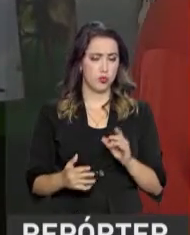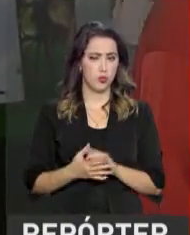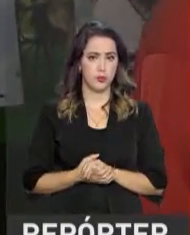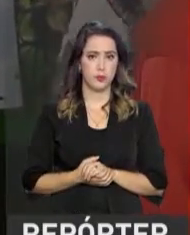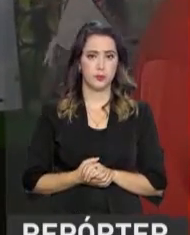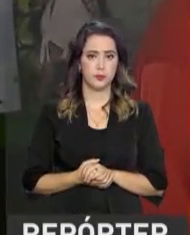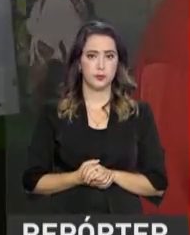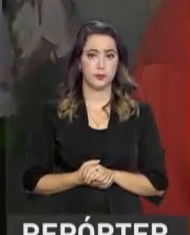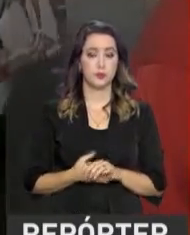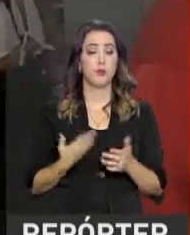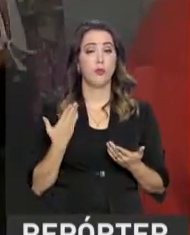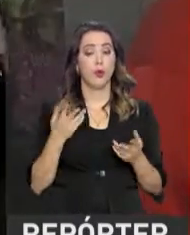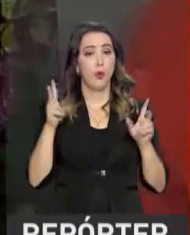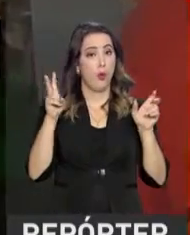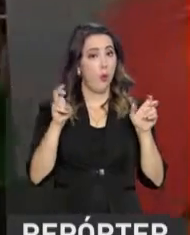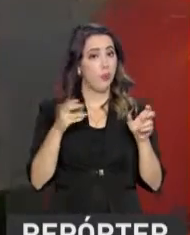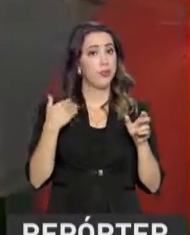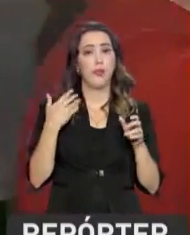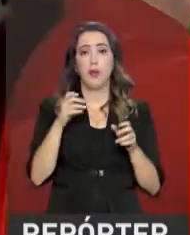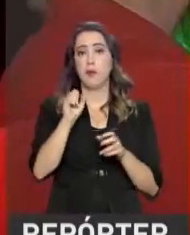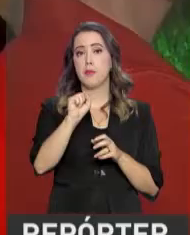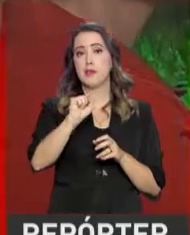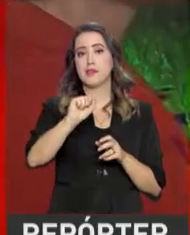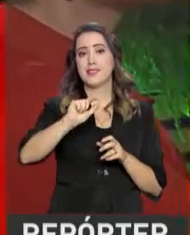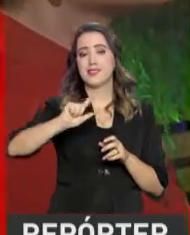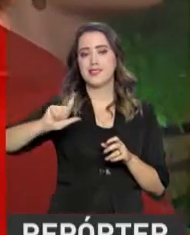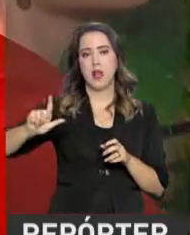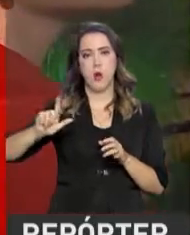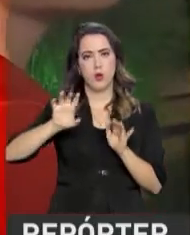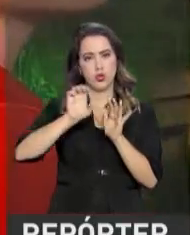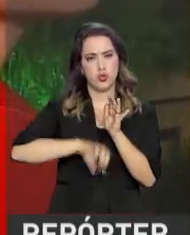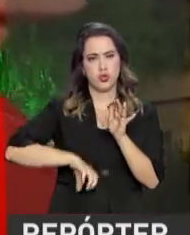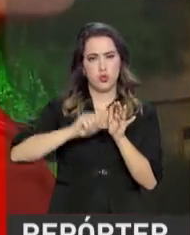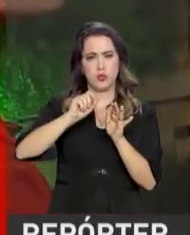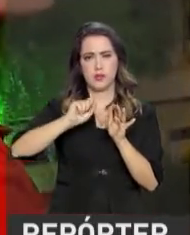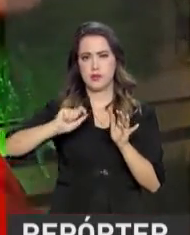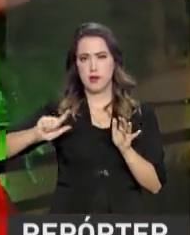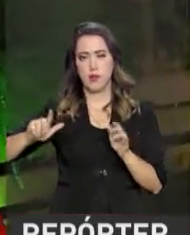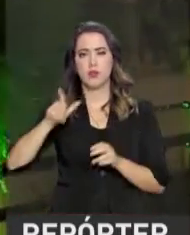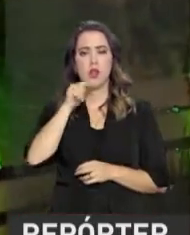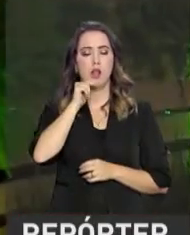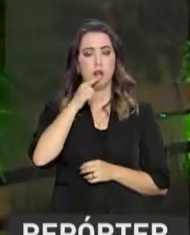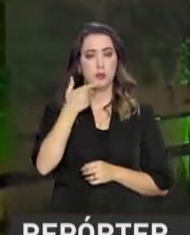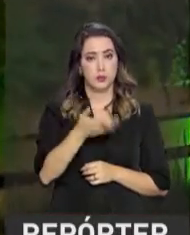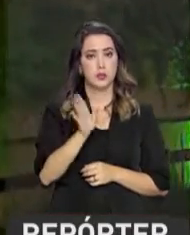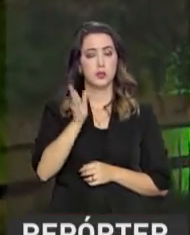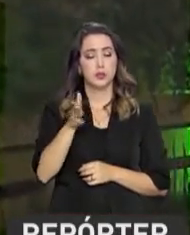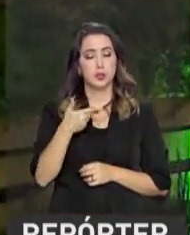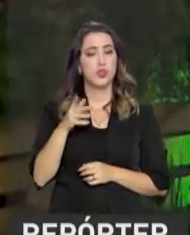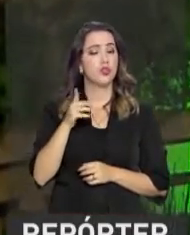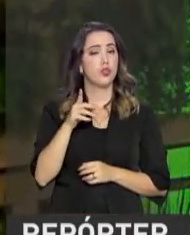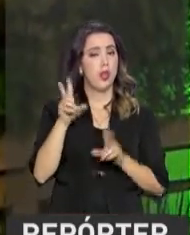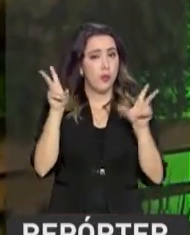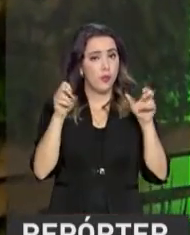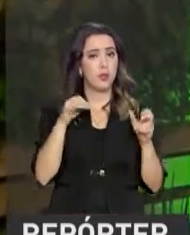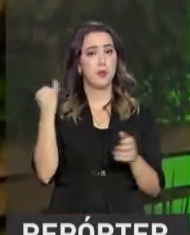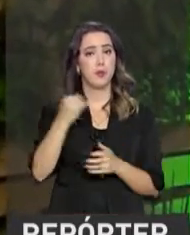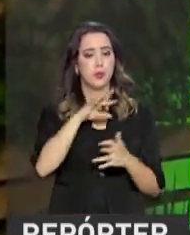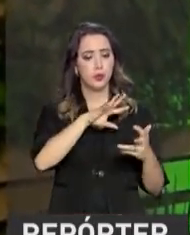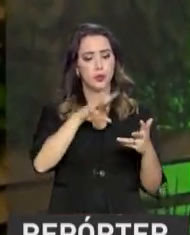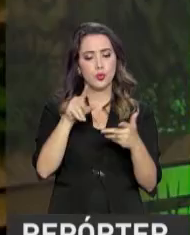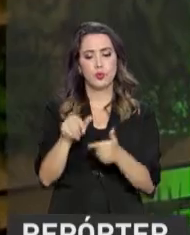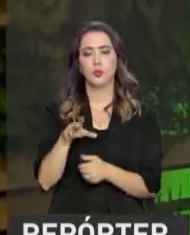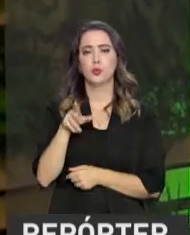O tema da dessalinização avança no mundo todo hoje. Recentemente tivemos o Congresso Mundial de Dessalinização aqui no Brasil, onde o programa